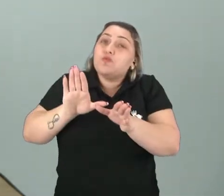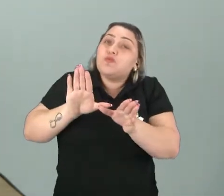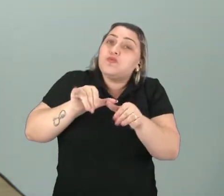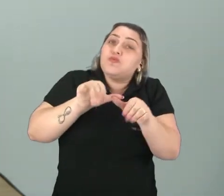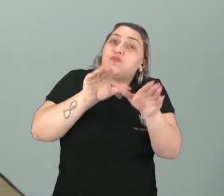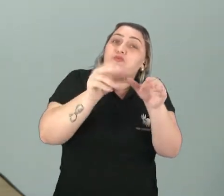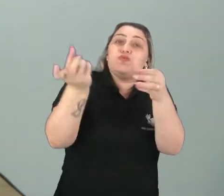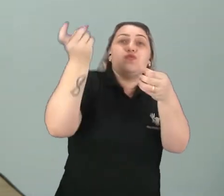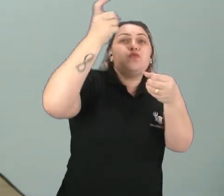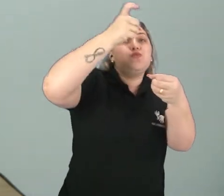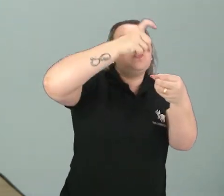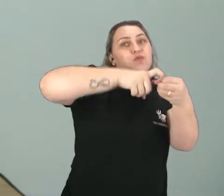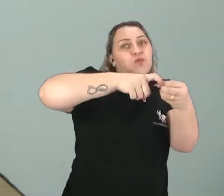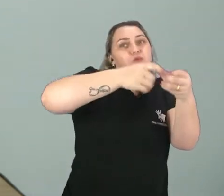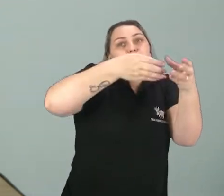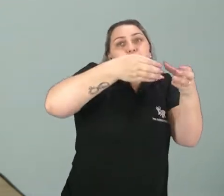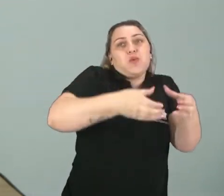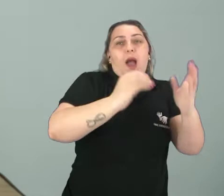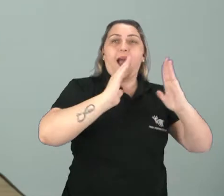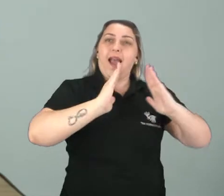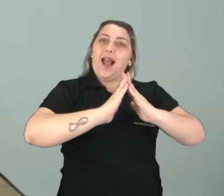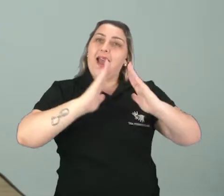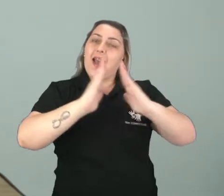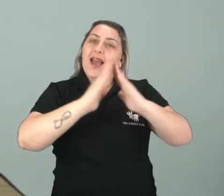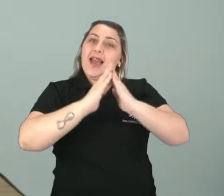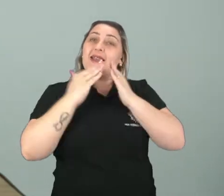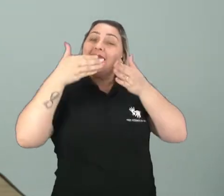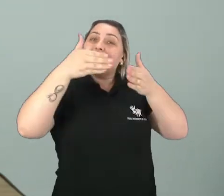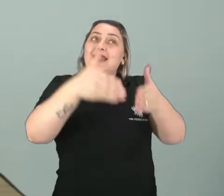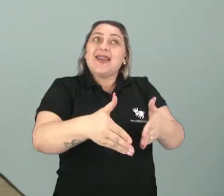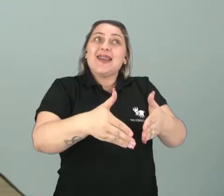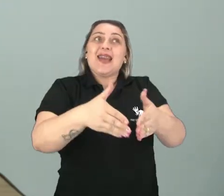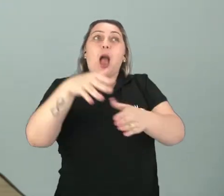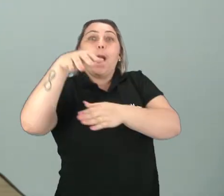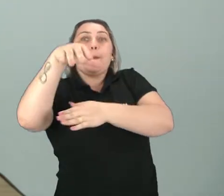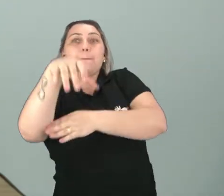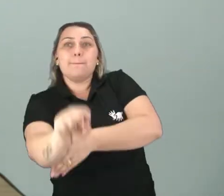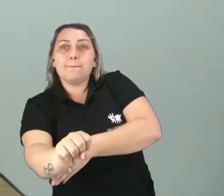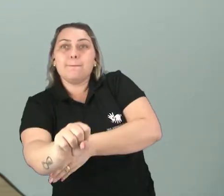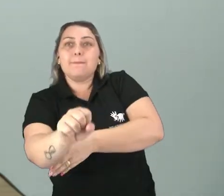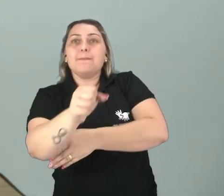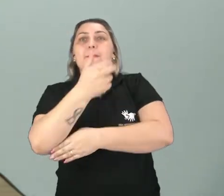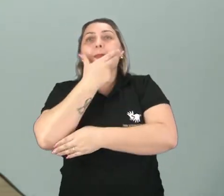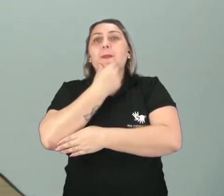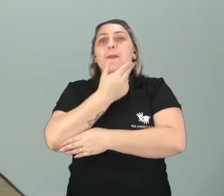de volta para o seu ninho. Chegando lá, ele é capturado.